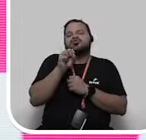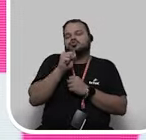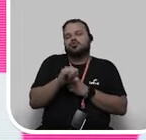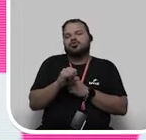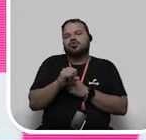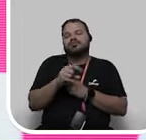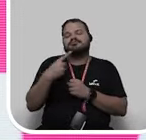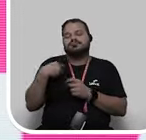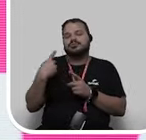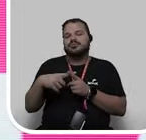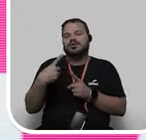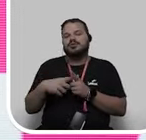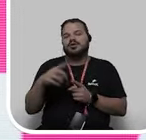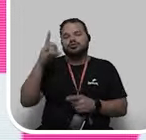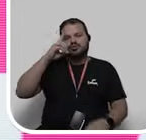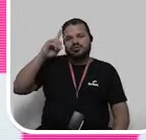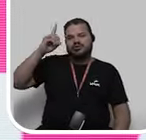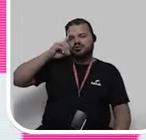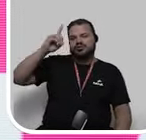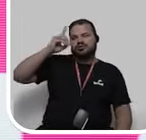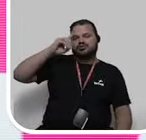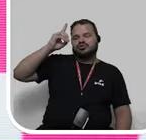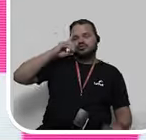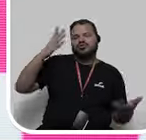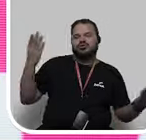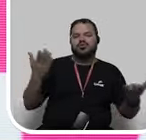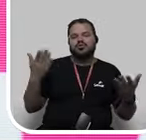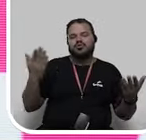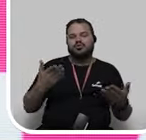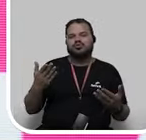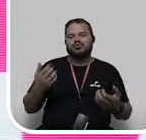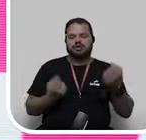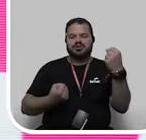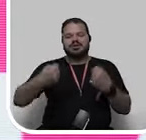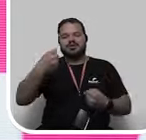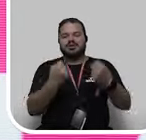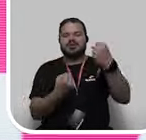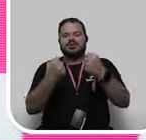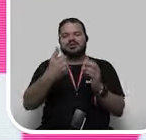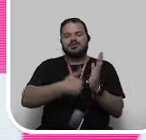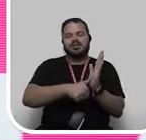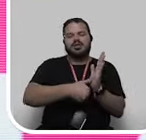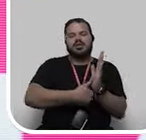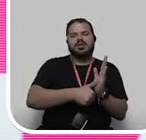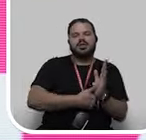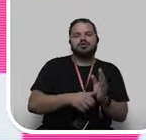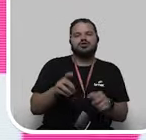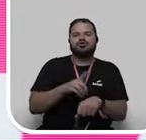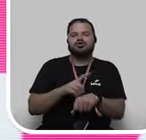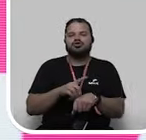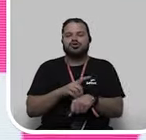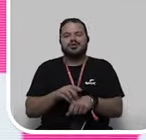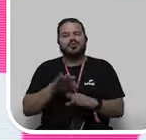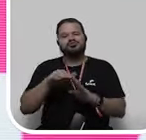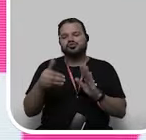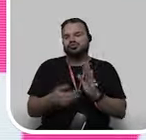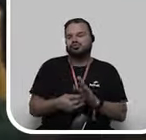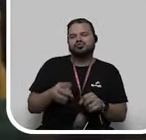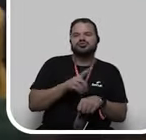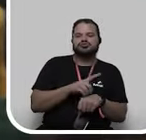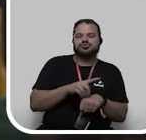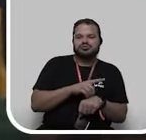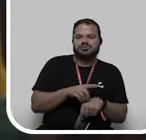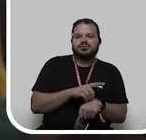são os serviços que a gente usa no nosso dia a dia hoje, carteira de motorista digital, RG digital, tudo que está indo para o digital agora